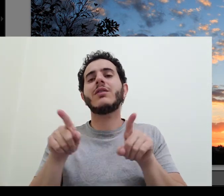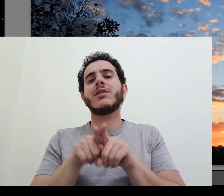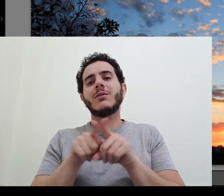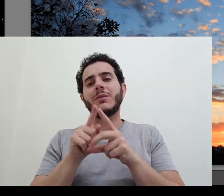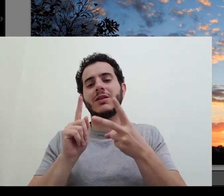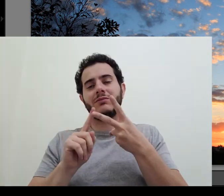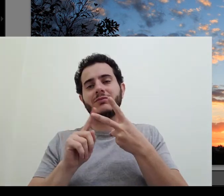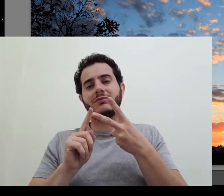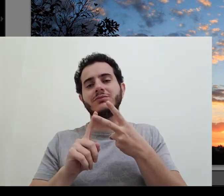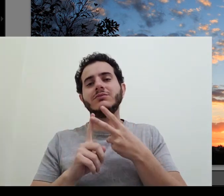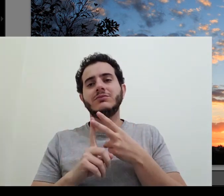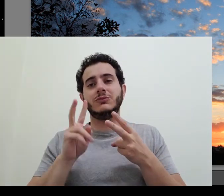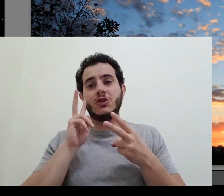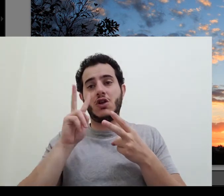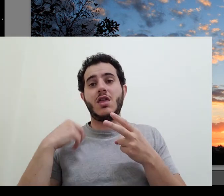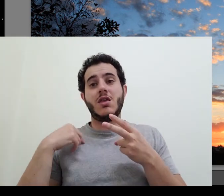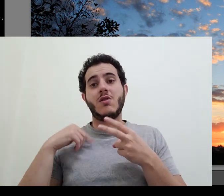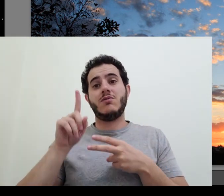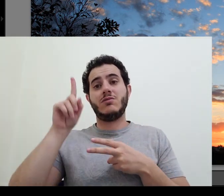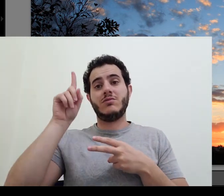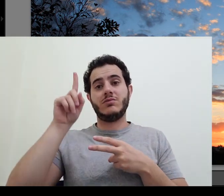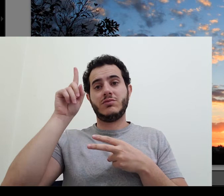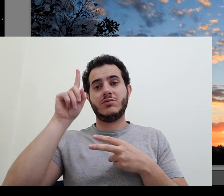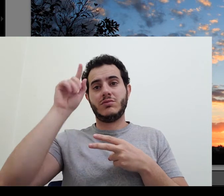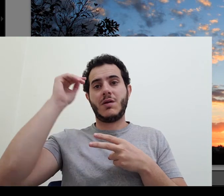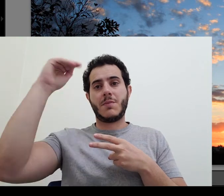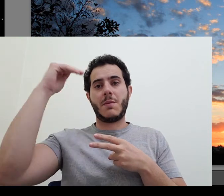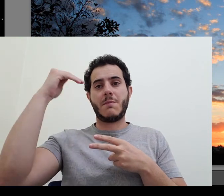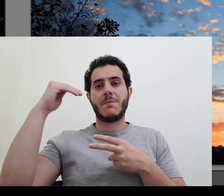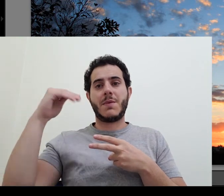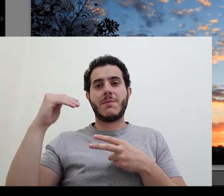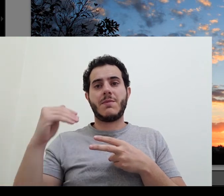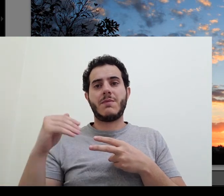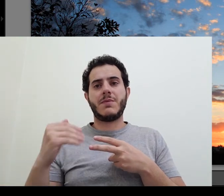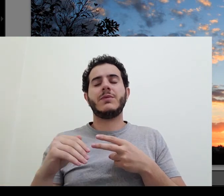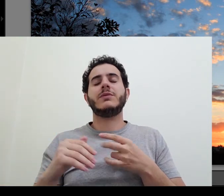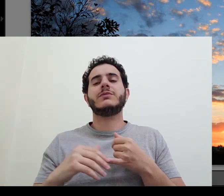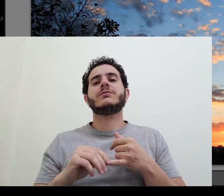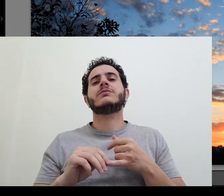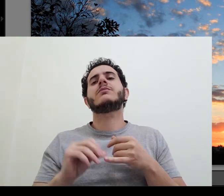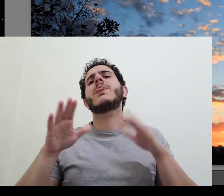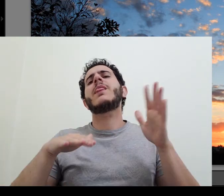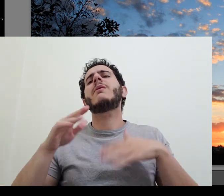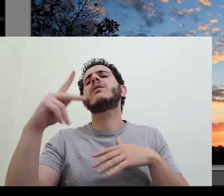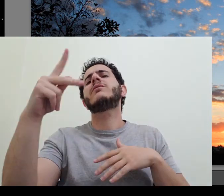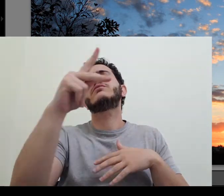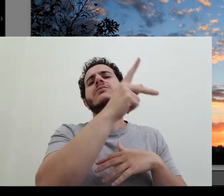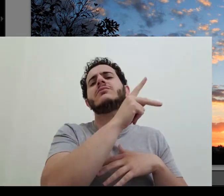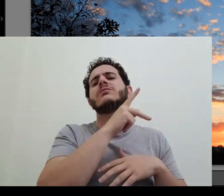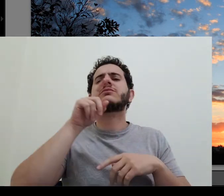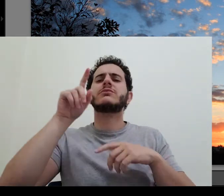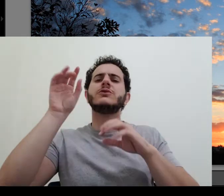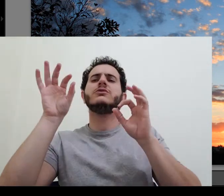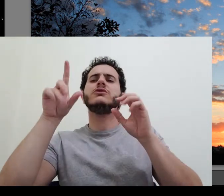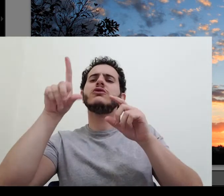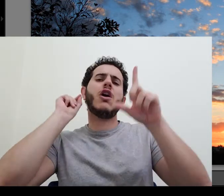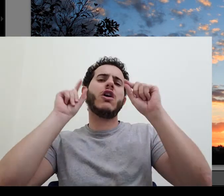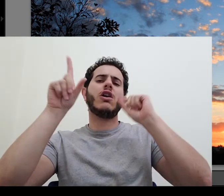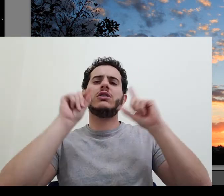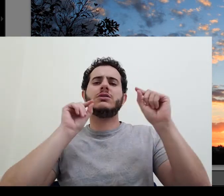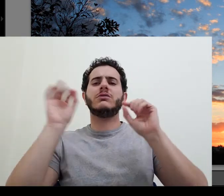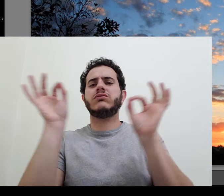aplica também, ó, eu vou descendo aqui seguindo a ordem, tá? Ela não mexe na exposição porque a exposição foi você que escolheu, né? Com o seu ISO, com o